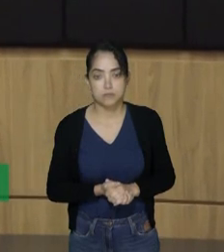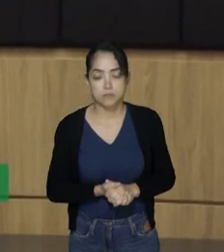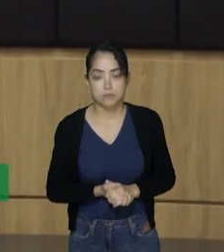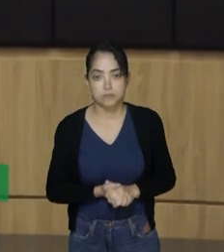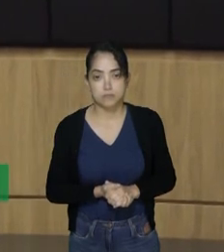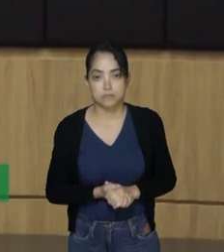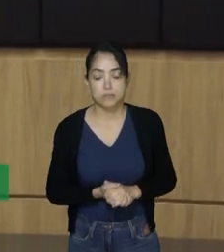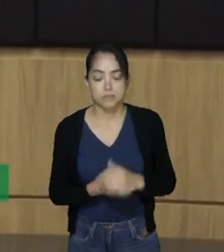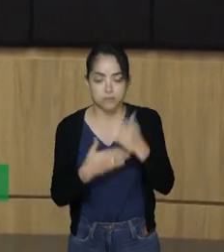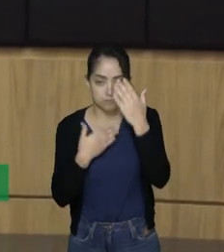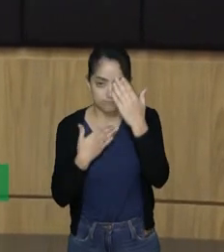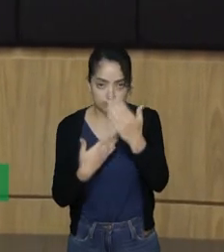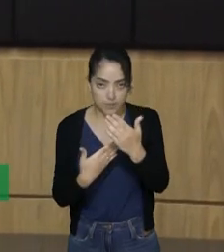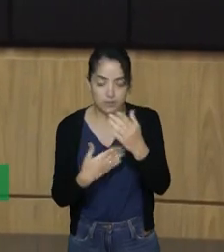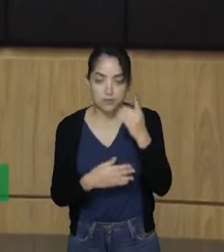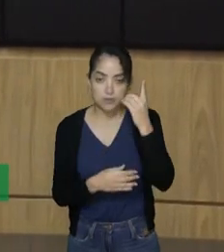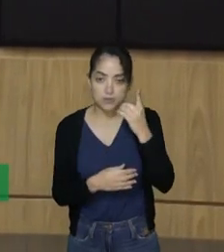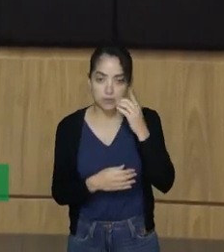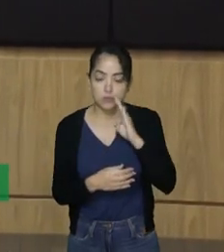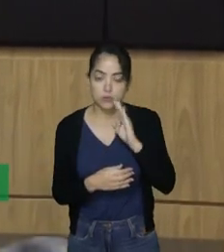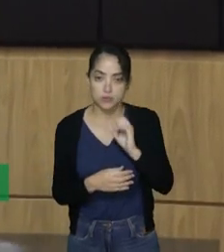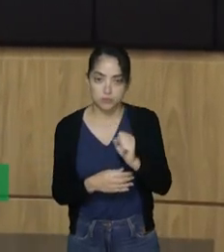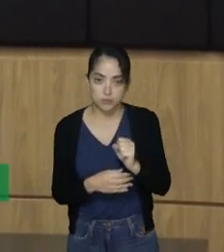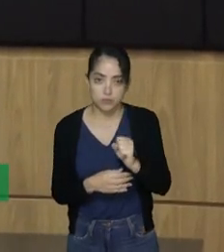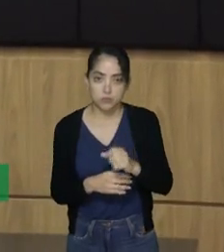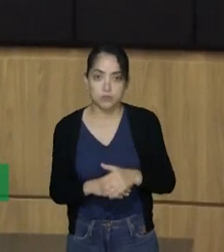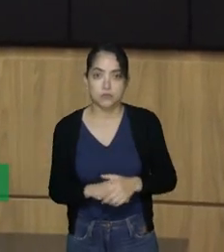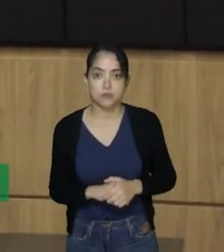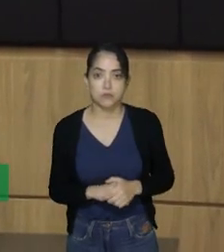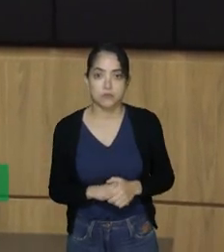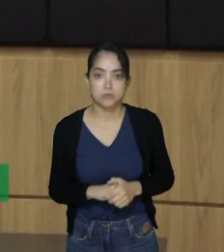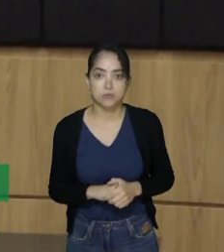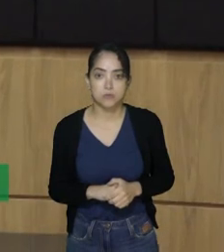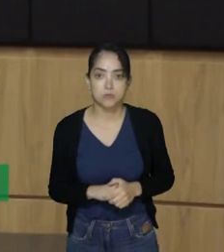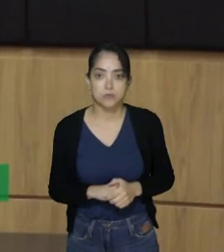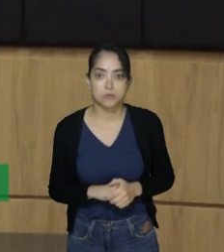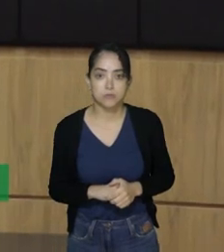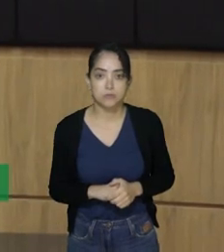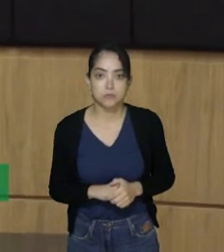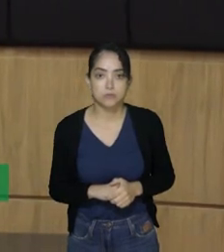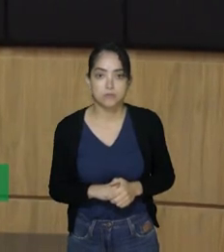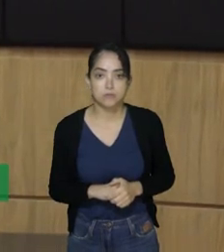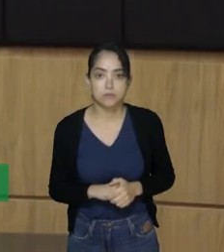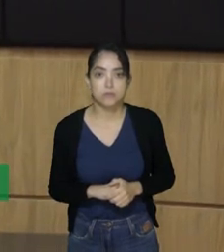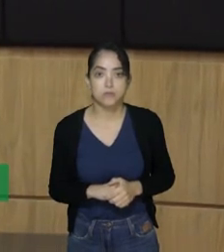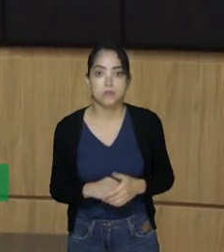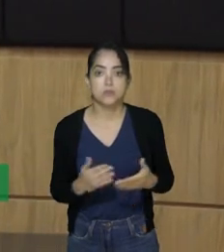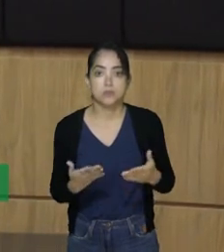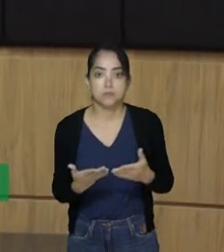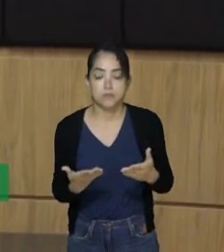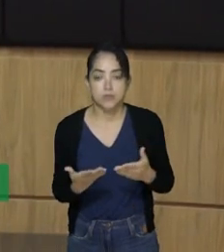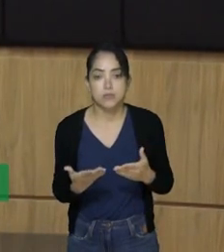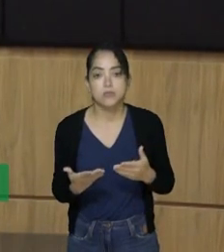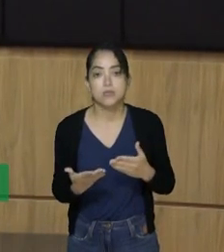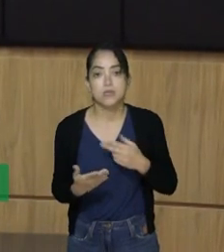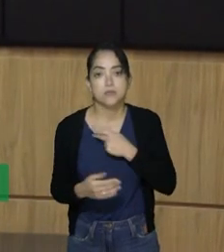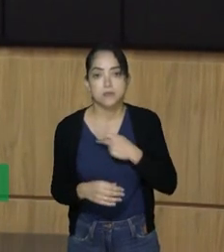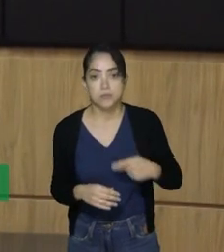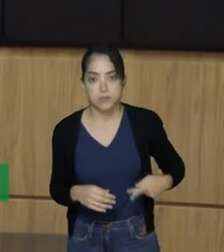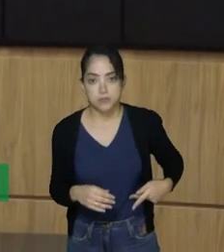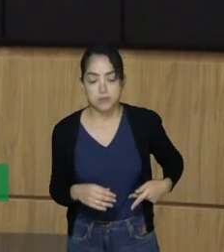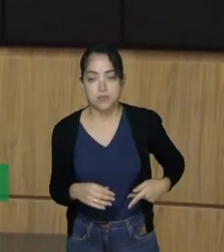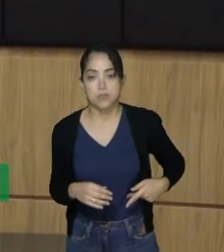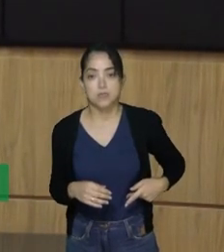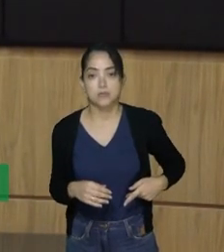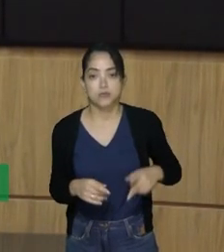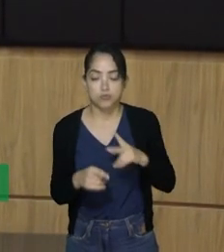Obrigado ao deputado Bruno. Deputado Bruno, também esta presidência lhe deseja sucesso na sua